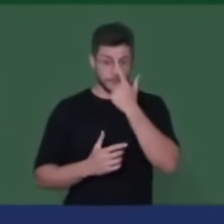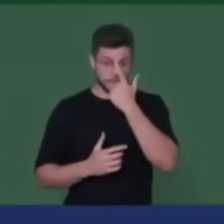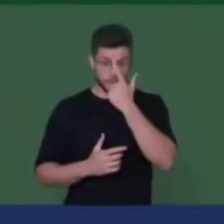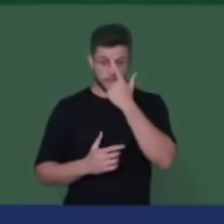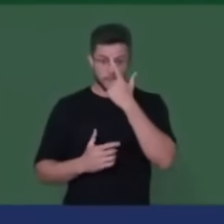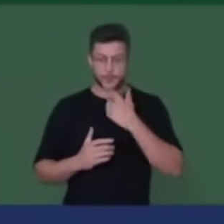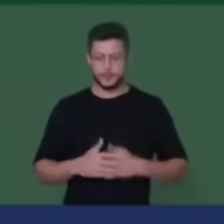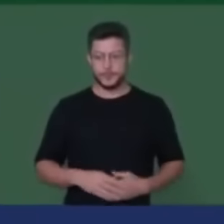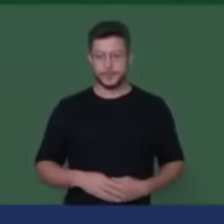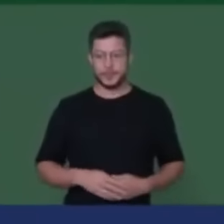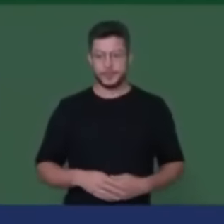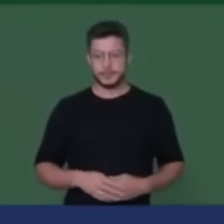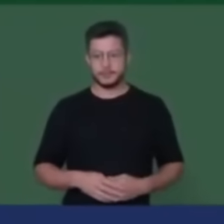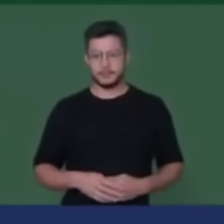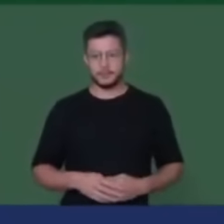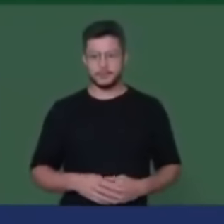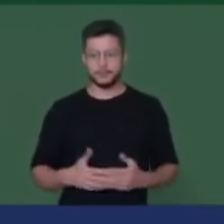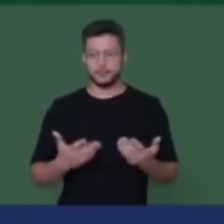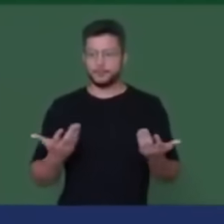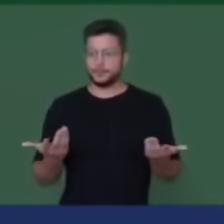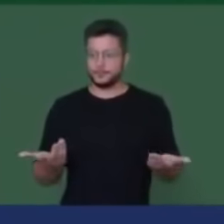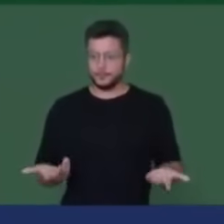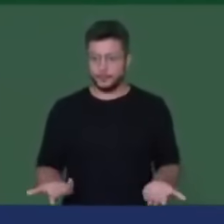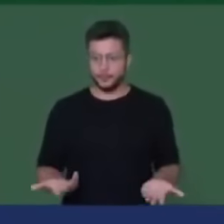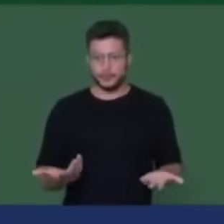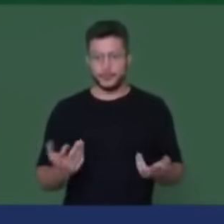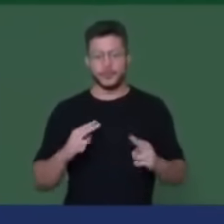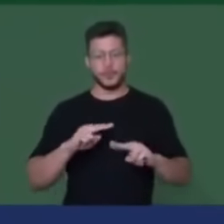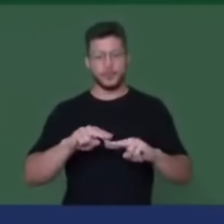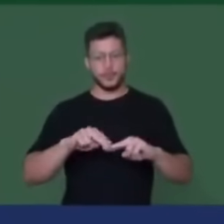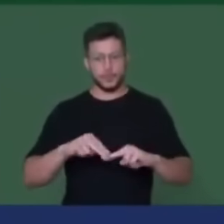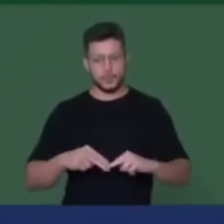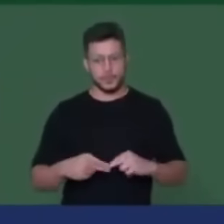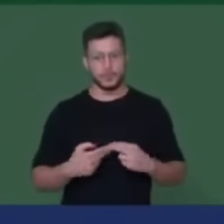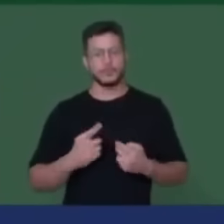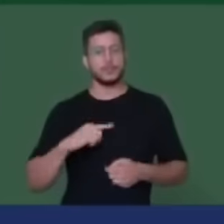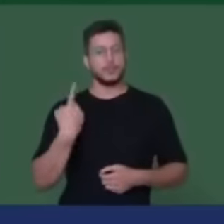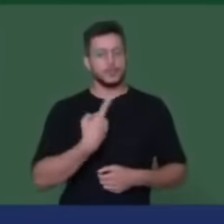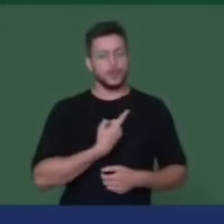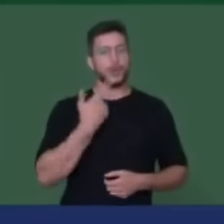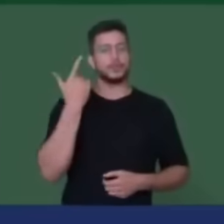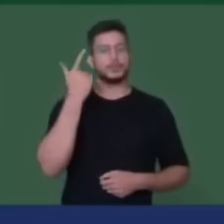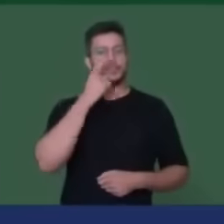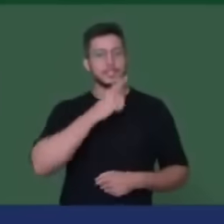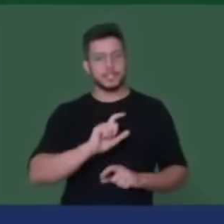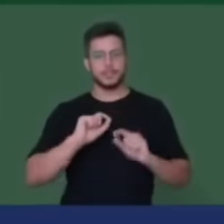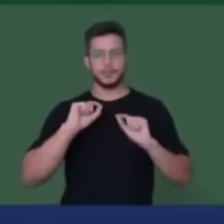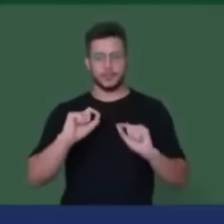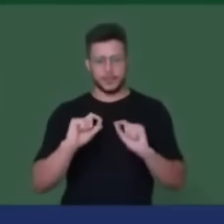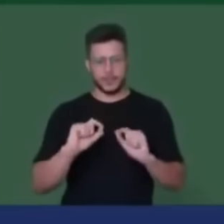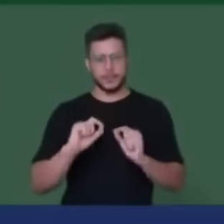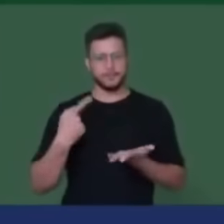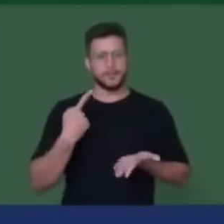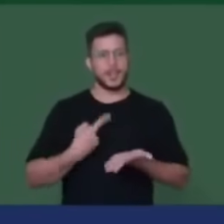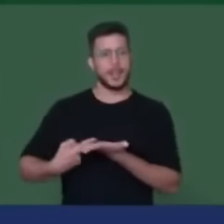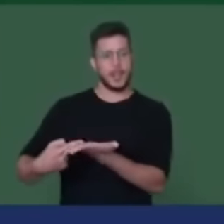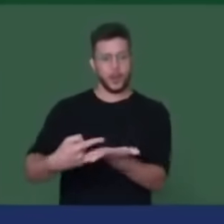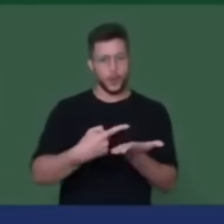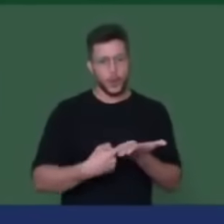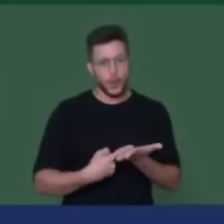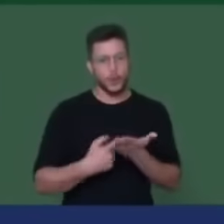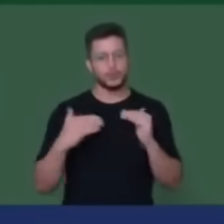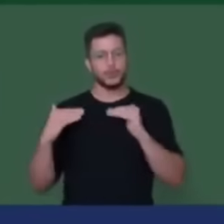Portanto, o consenso, repito, que promovemos através do presidente Arthur Lira, que